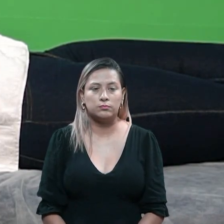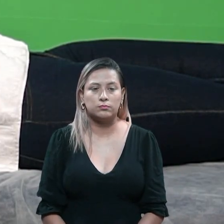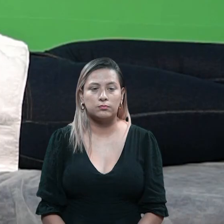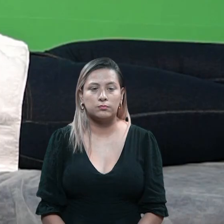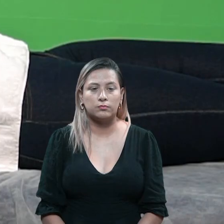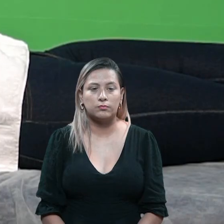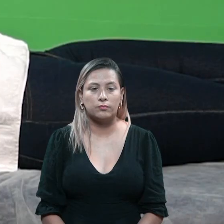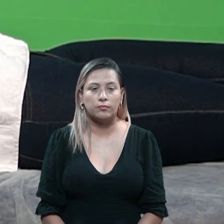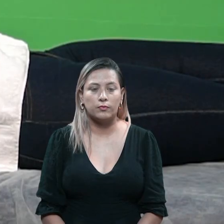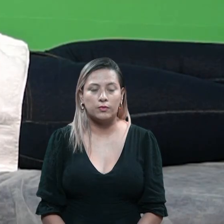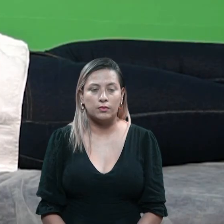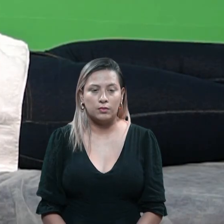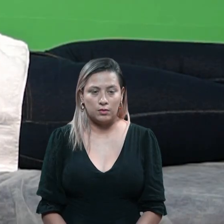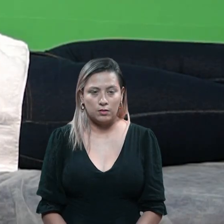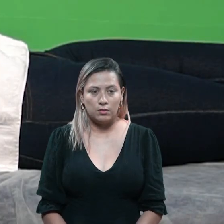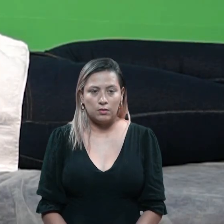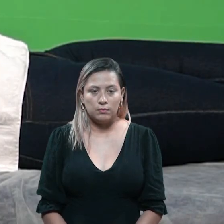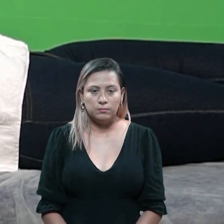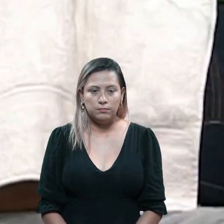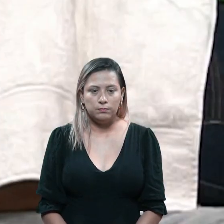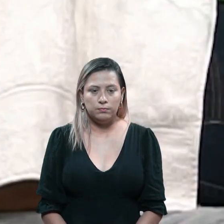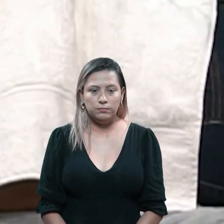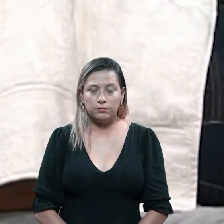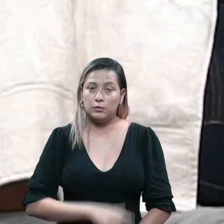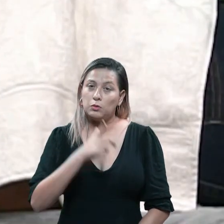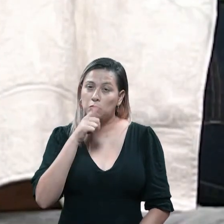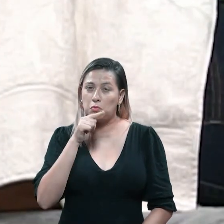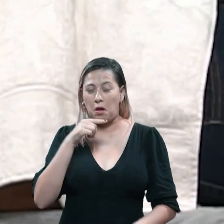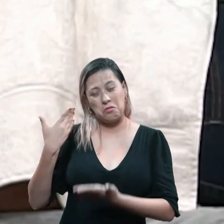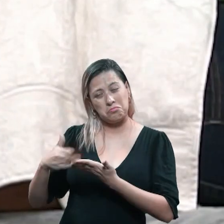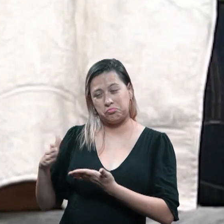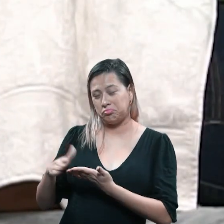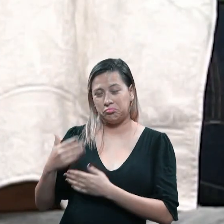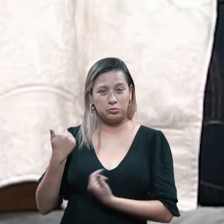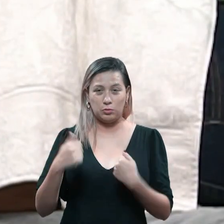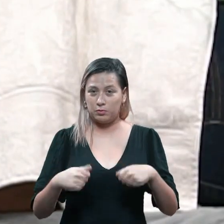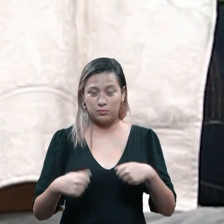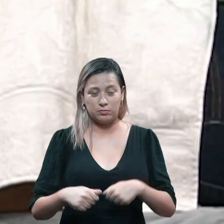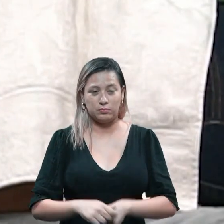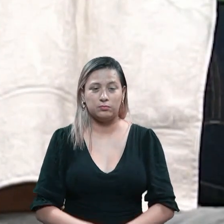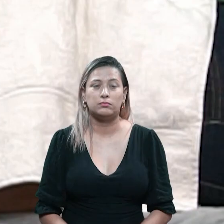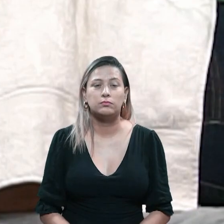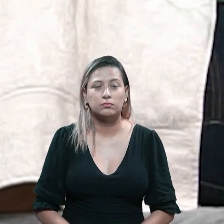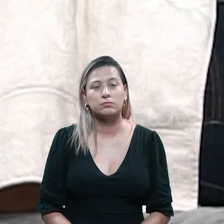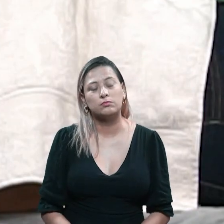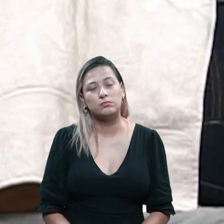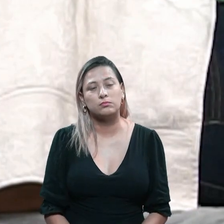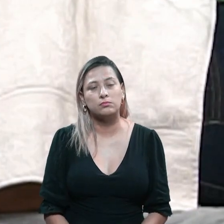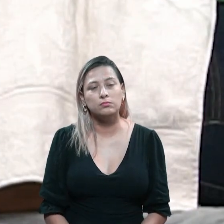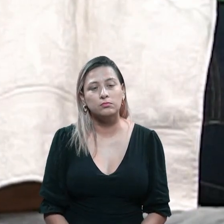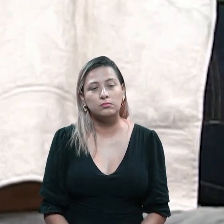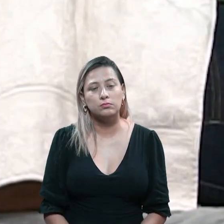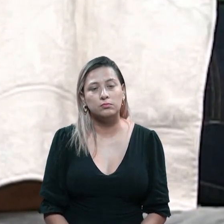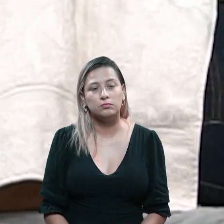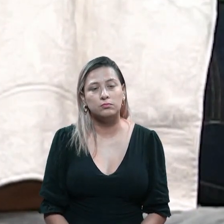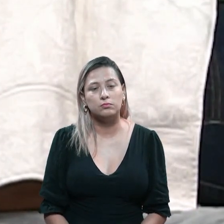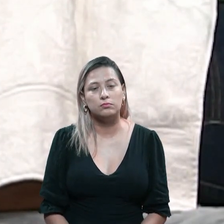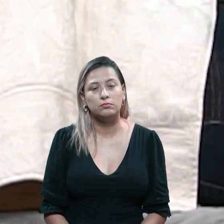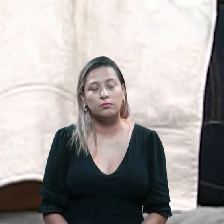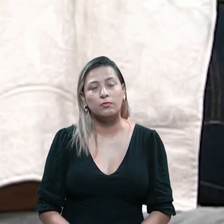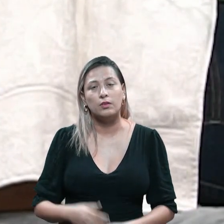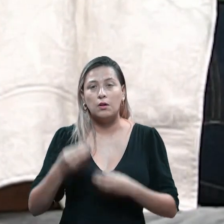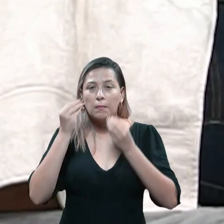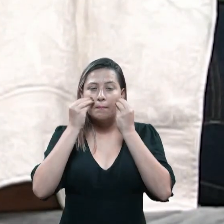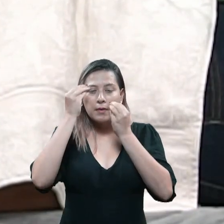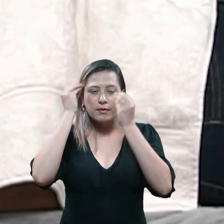Esse produto ele não precisa ser retirado com água. A função dele é retirar a maquiagem, preparar a